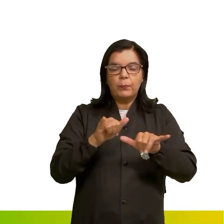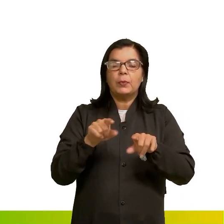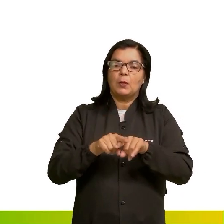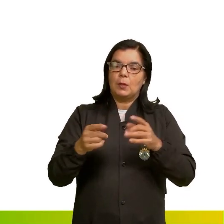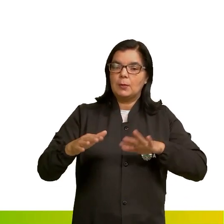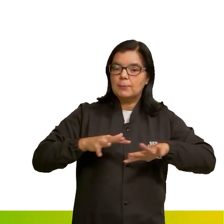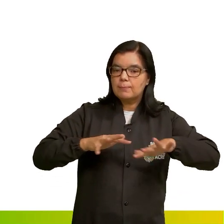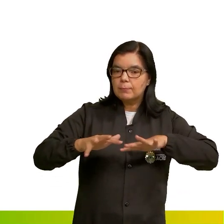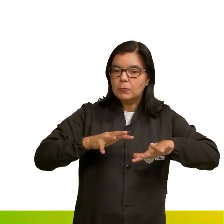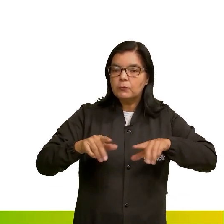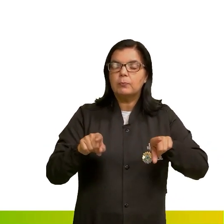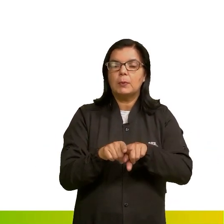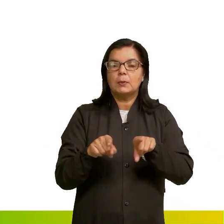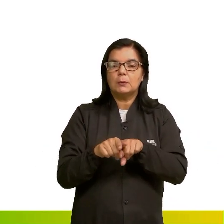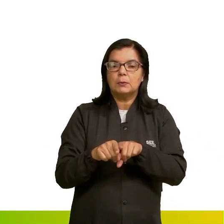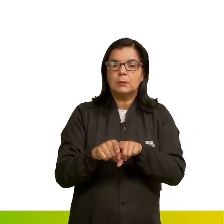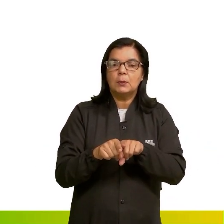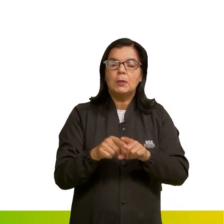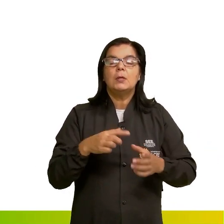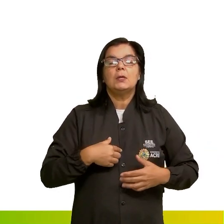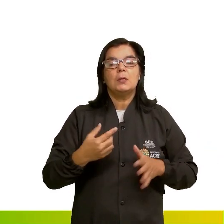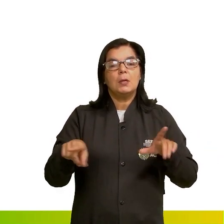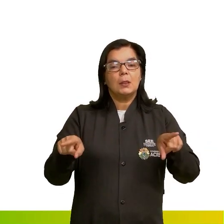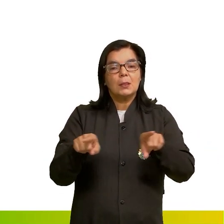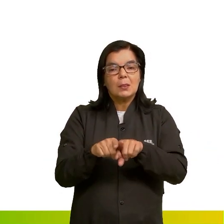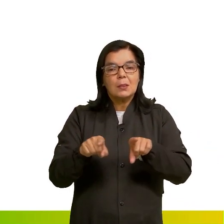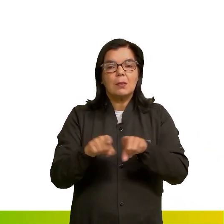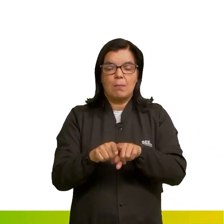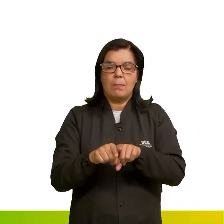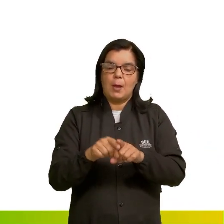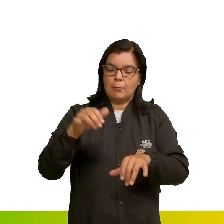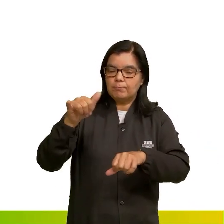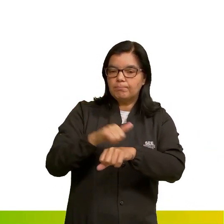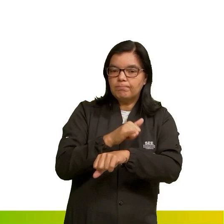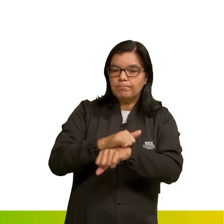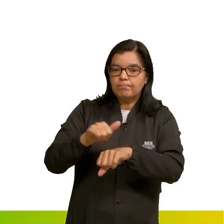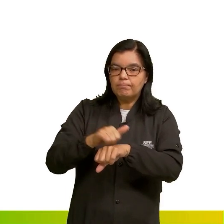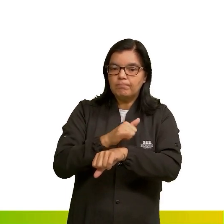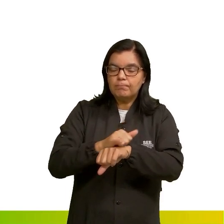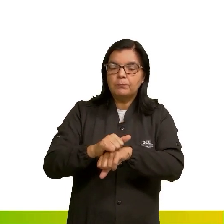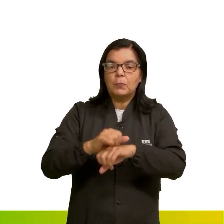desses movimentos, né, e até mesmo uma estratégia de